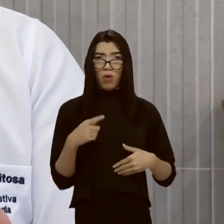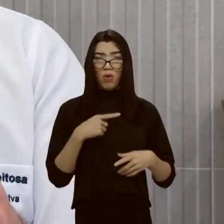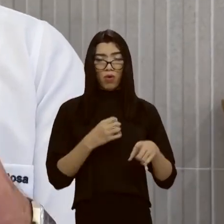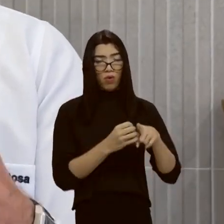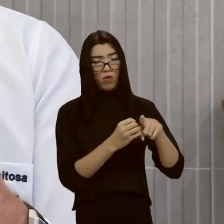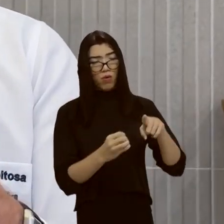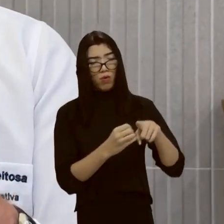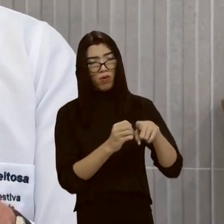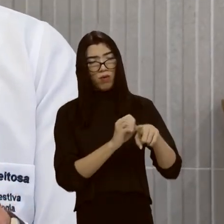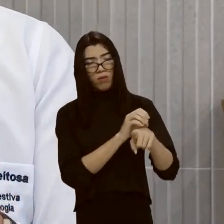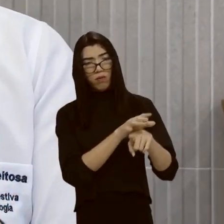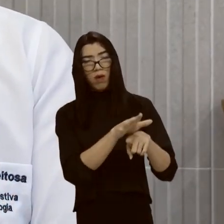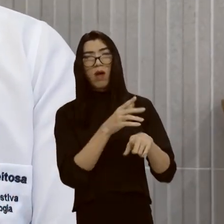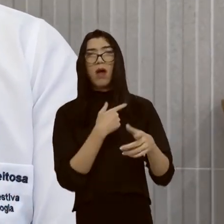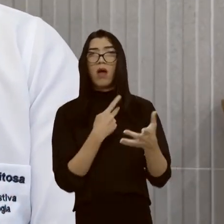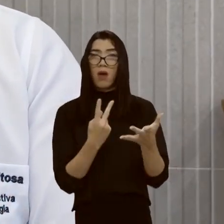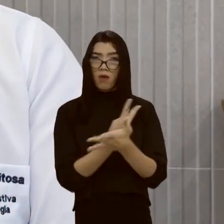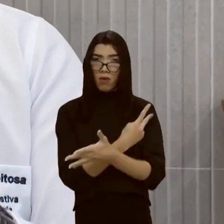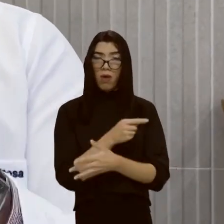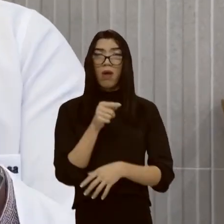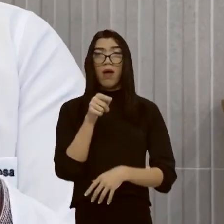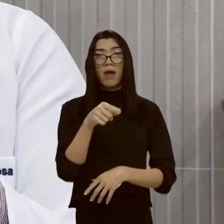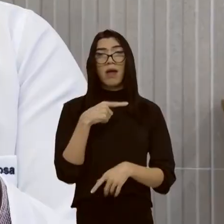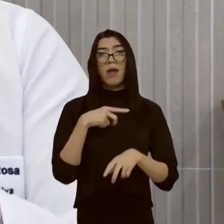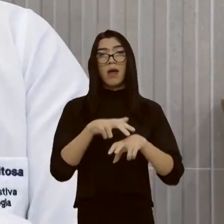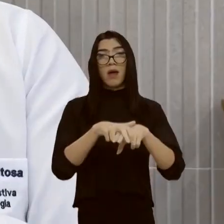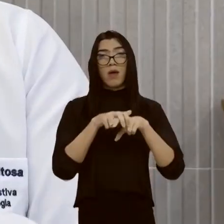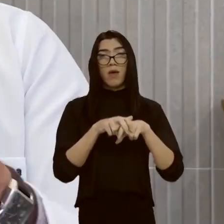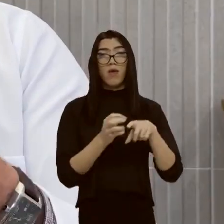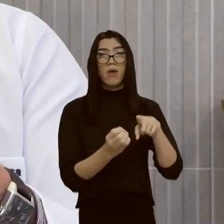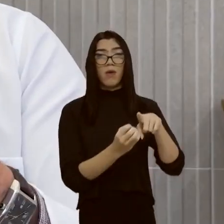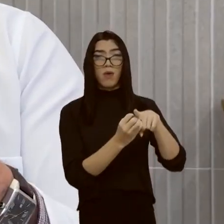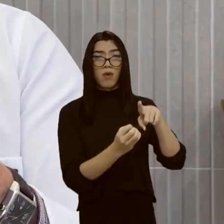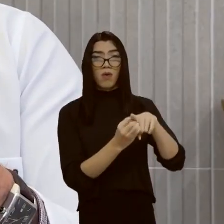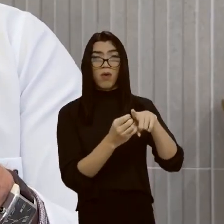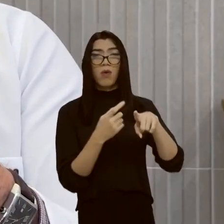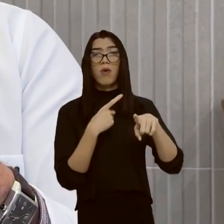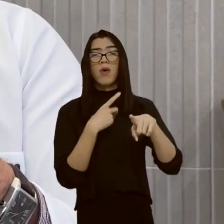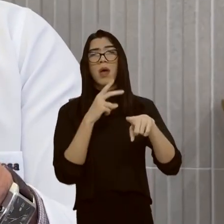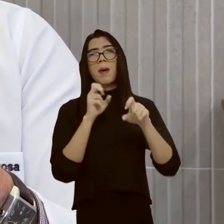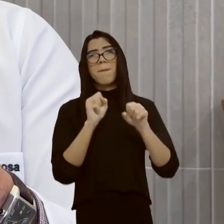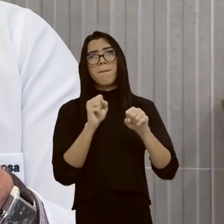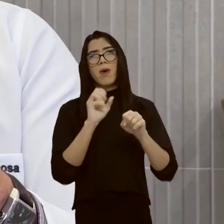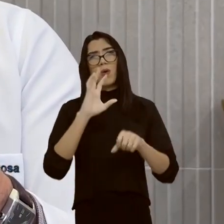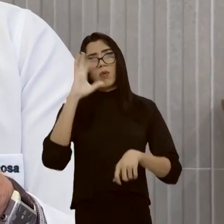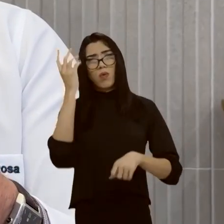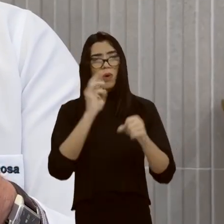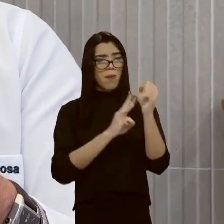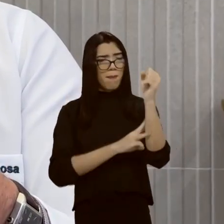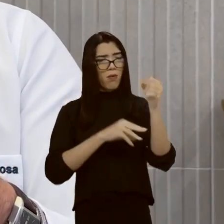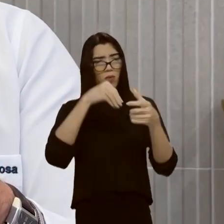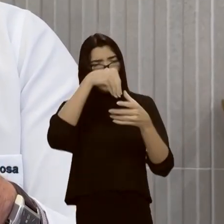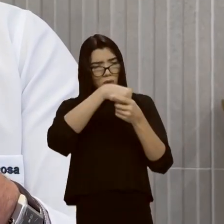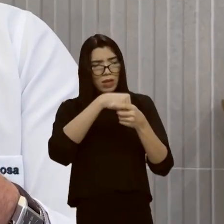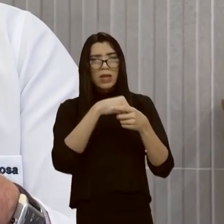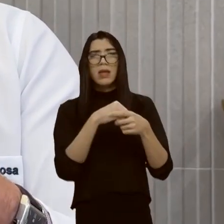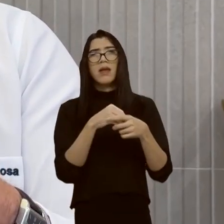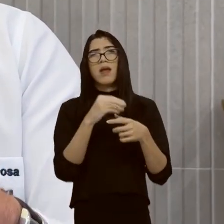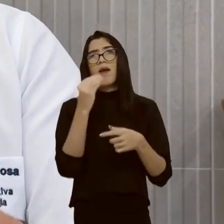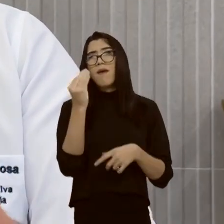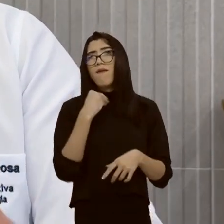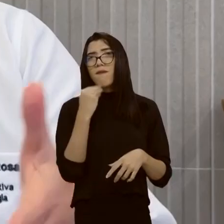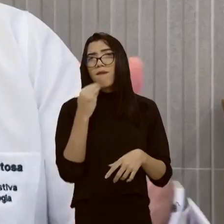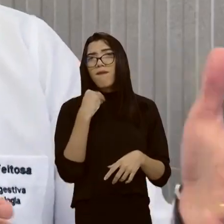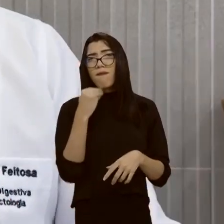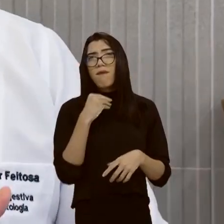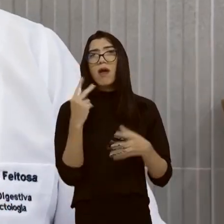escrotal. Então, essa passagem do canal pelo músculo cria uma fraqueza. Ao criar essa fraqueza, ele pode, ao longo do tempo,